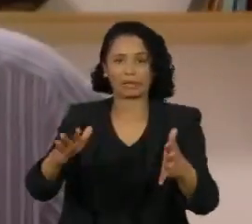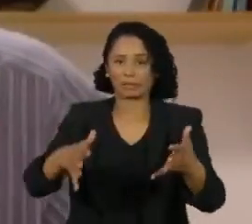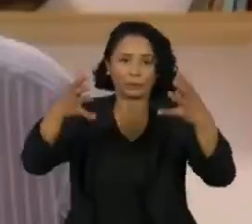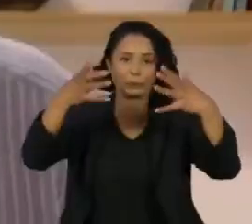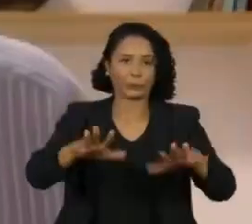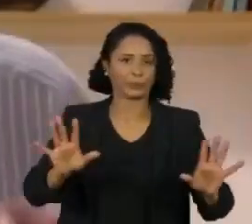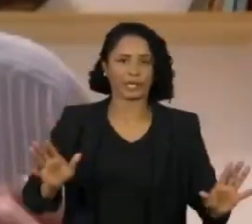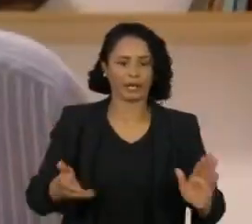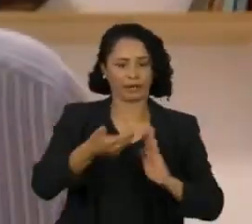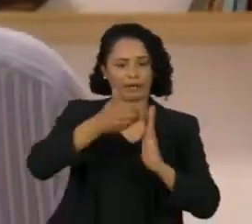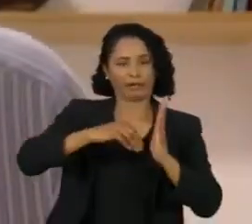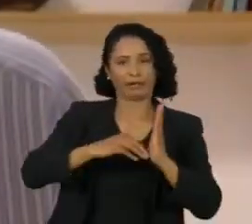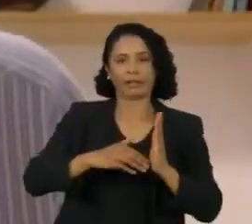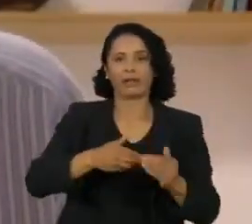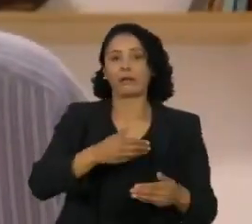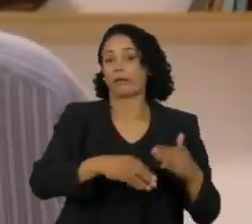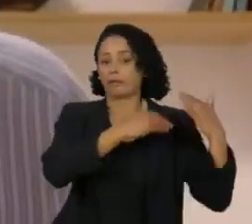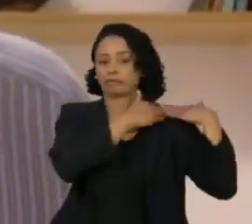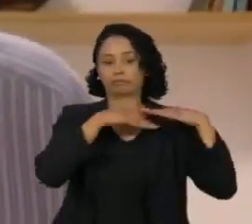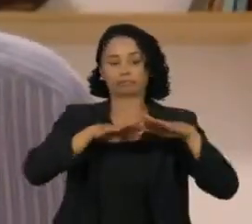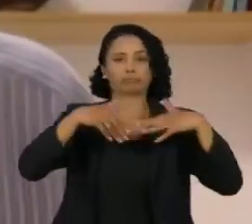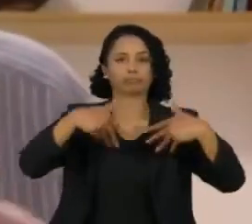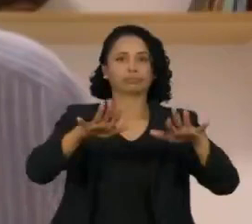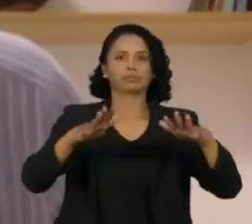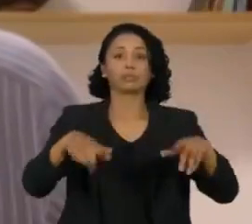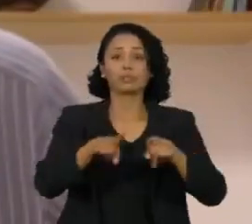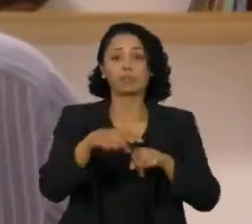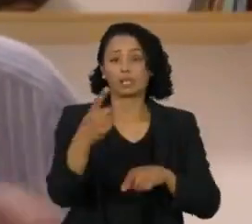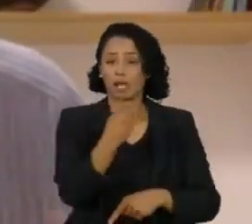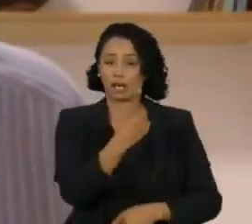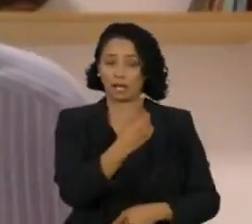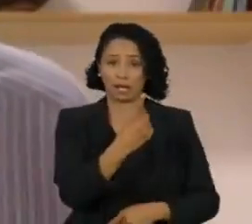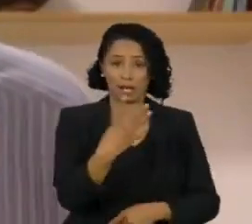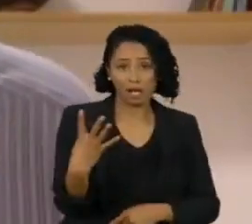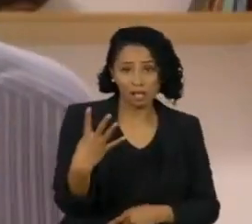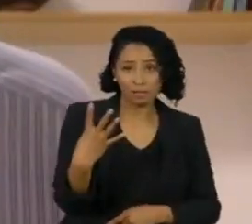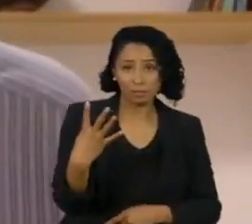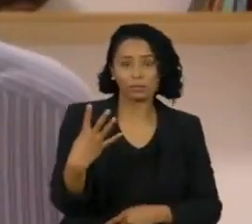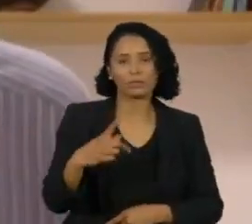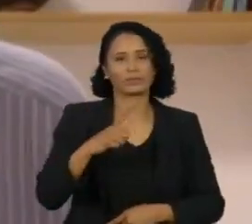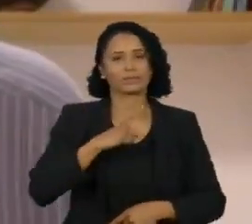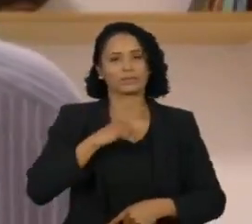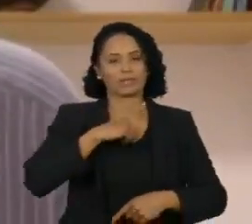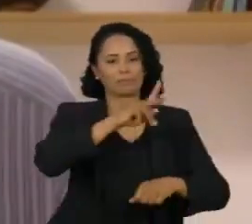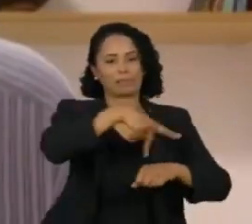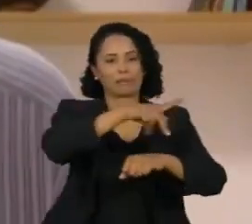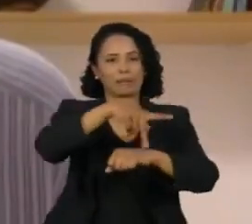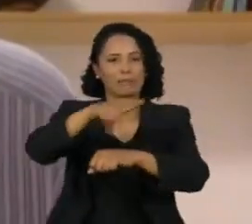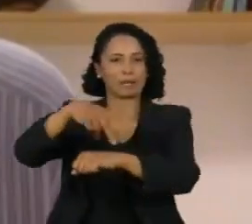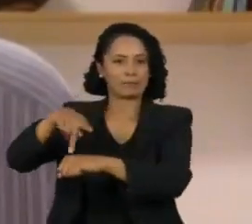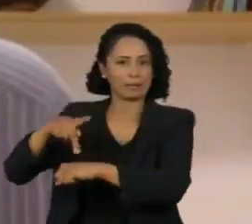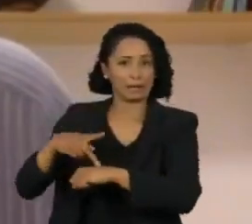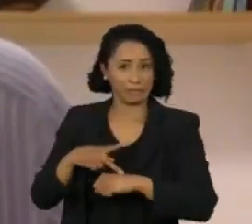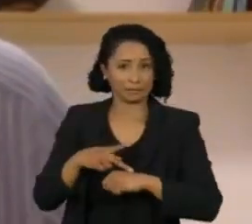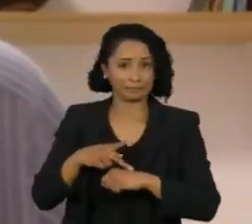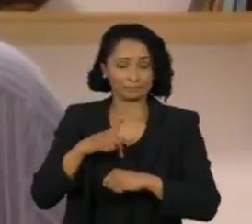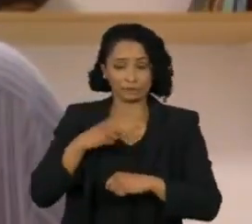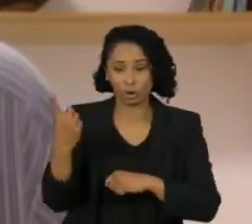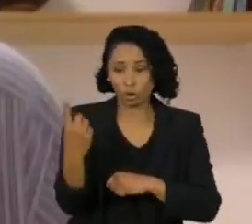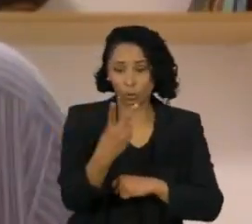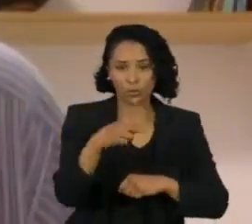o parlamento. Dos 14 regimes pós-comunistas da Europa do Leste, 12 deles